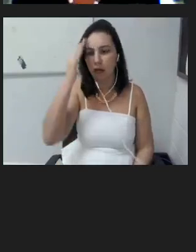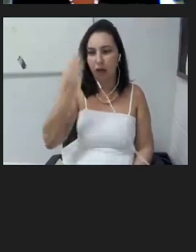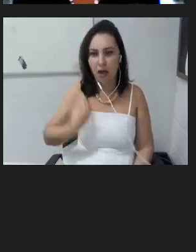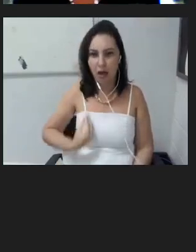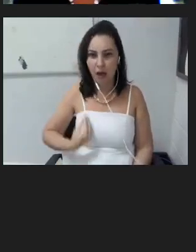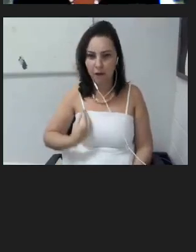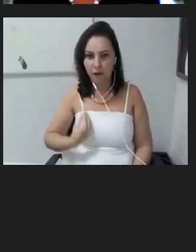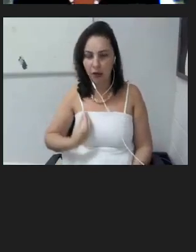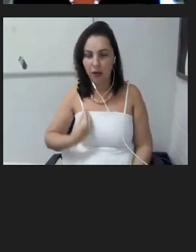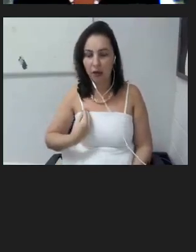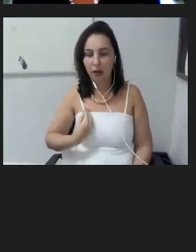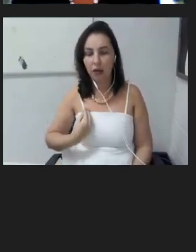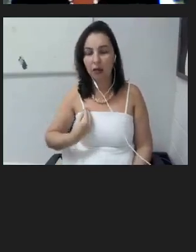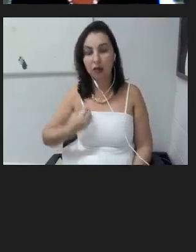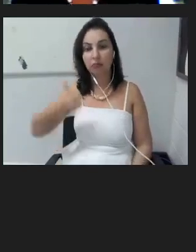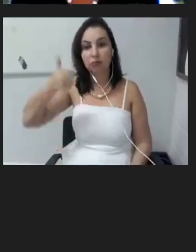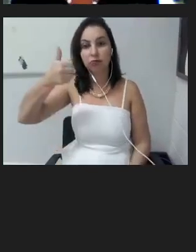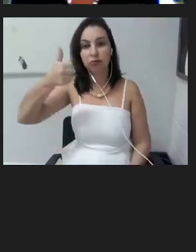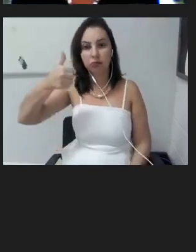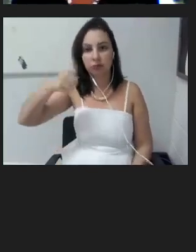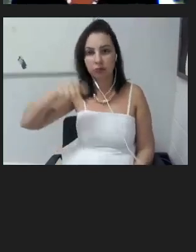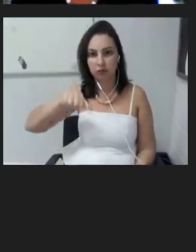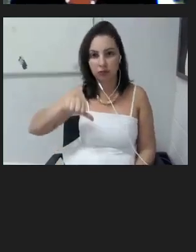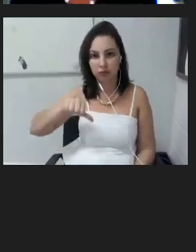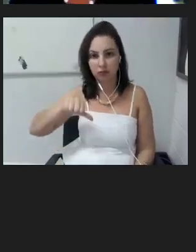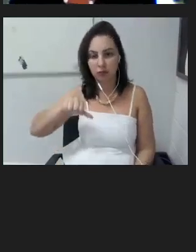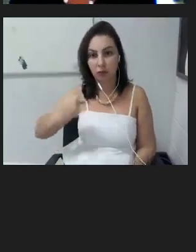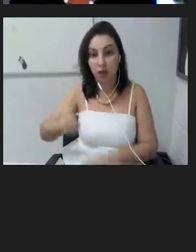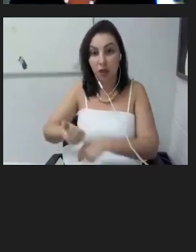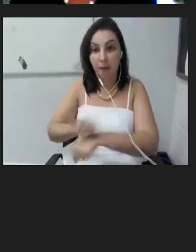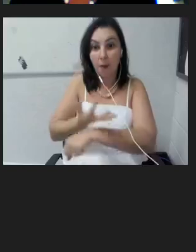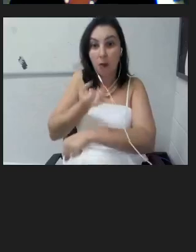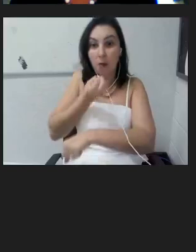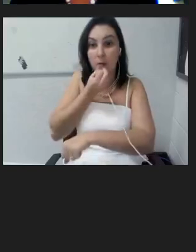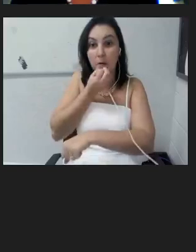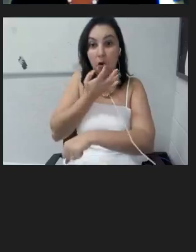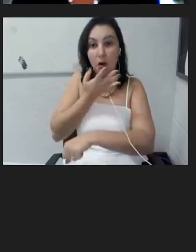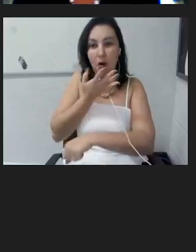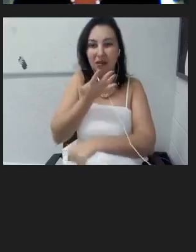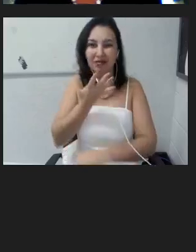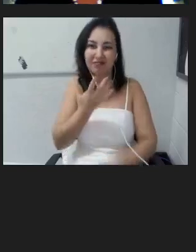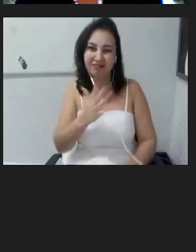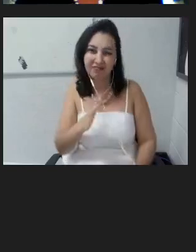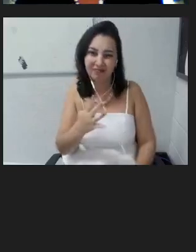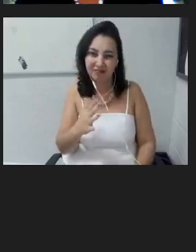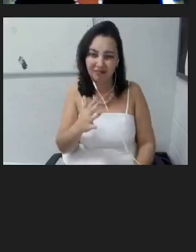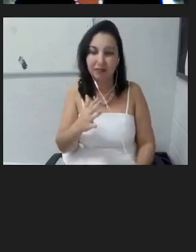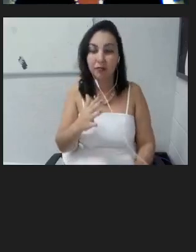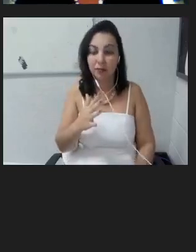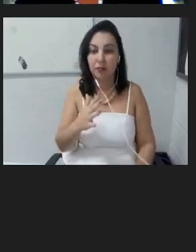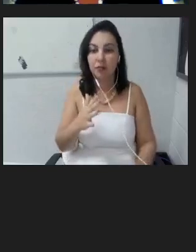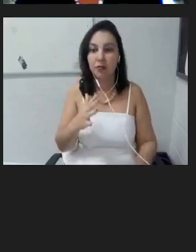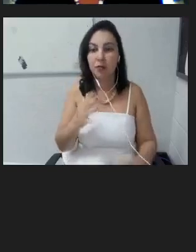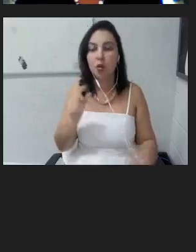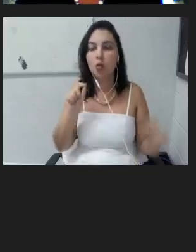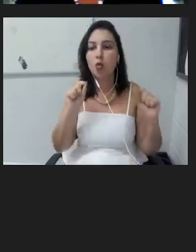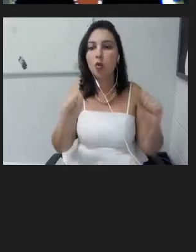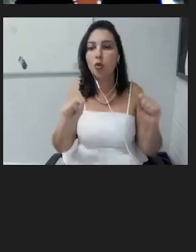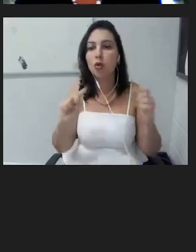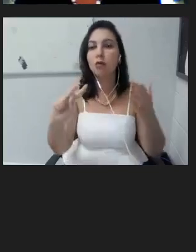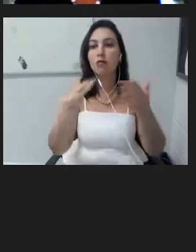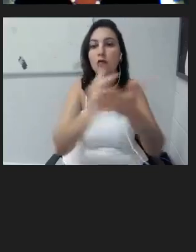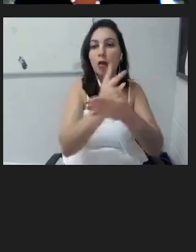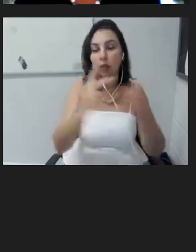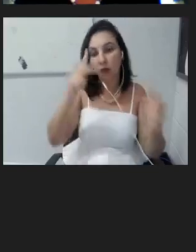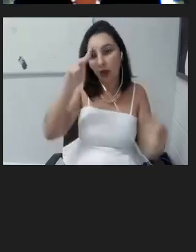altos e baixos, emoções boas e outras nem tanto, de acordo com o que ocorre na sua